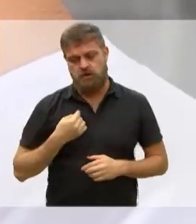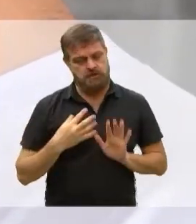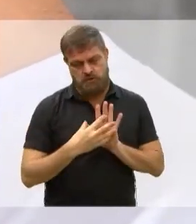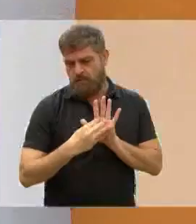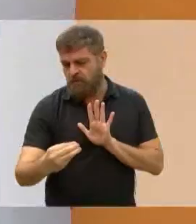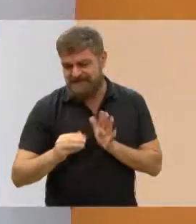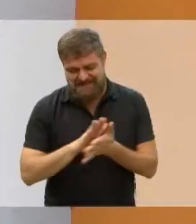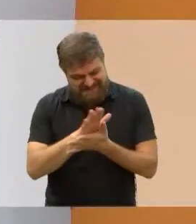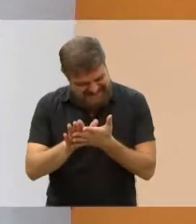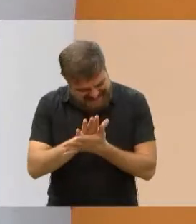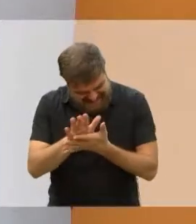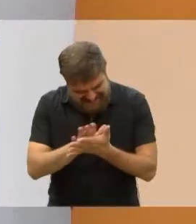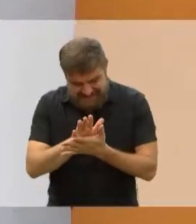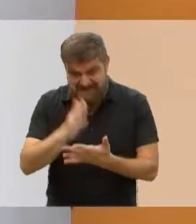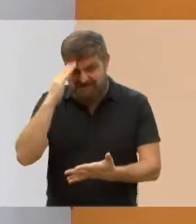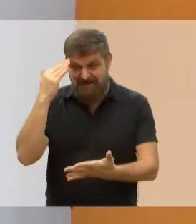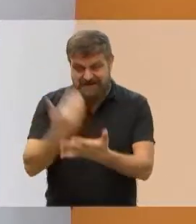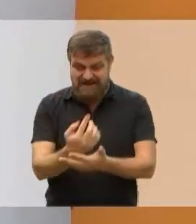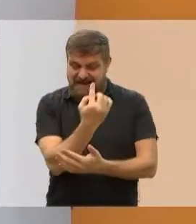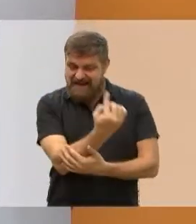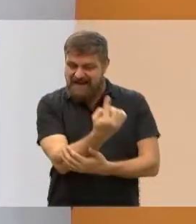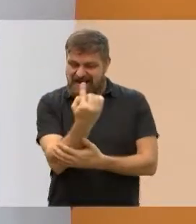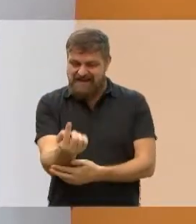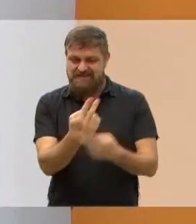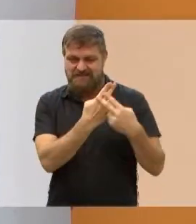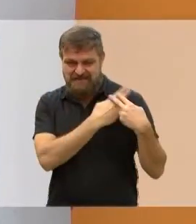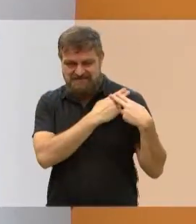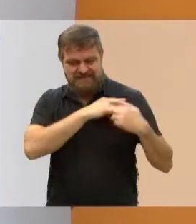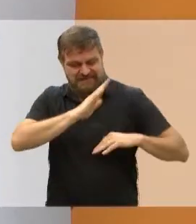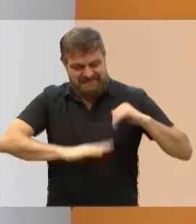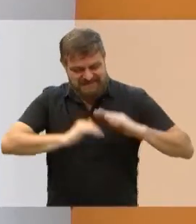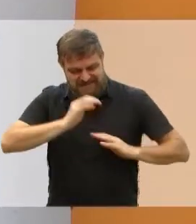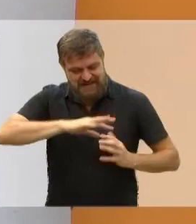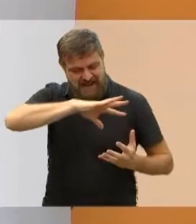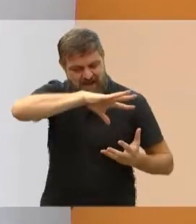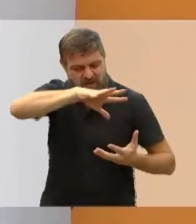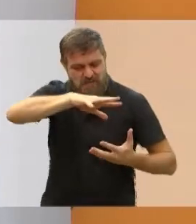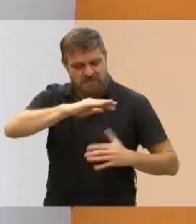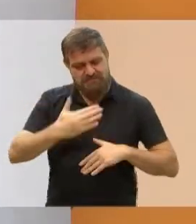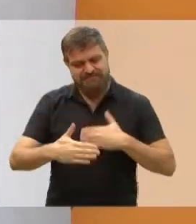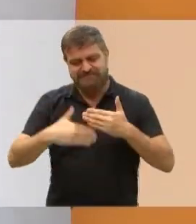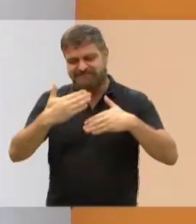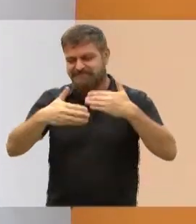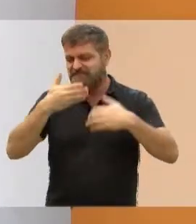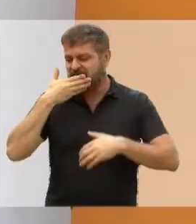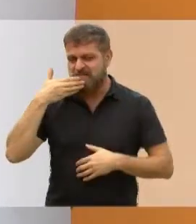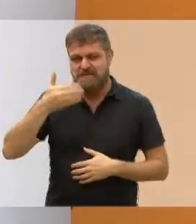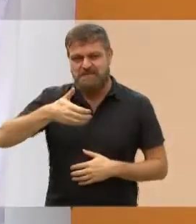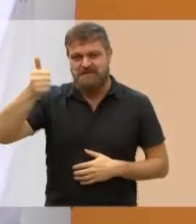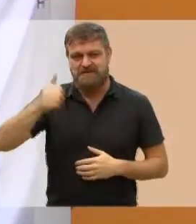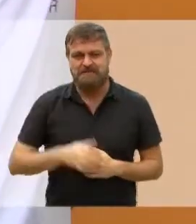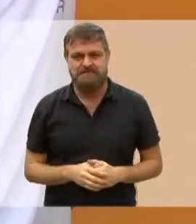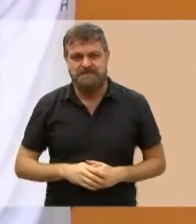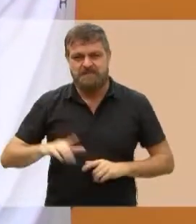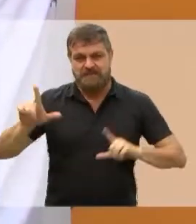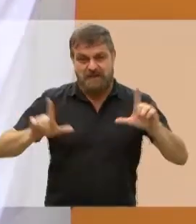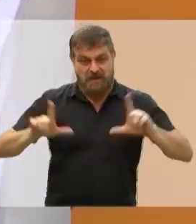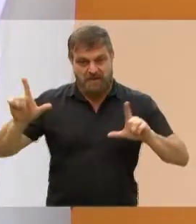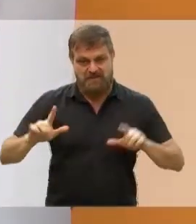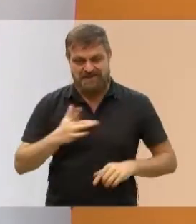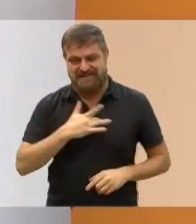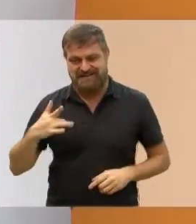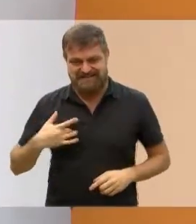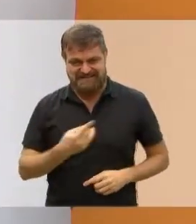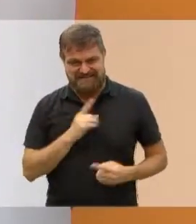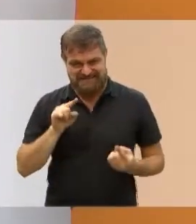modelo, mas acreditamos que se cada um fizer a sua parte, o mundo será melhor. Bom, mas o programa tem mais